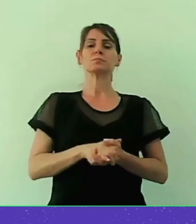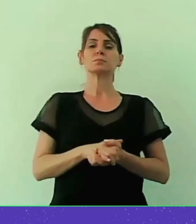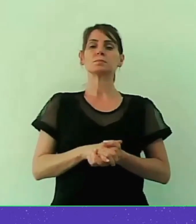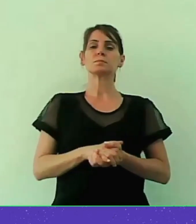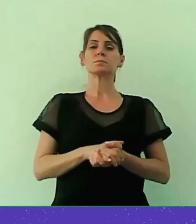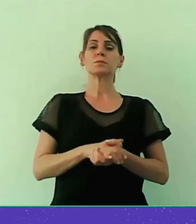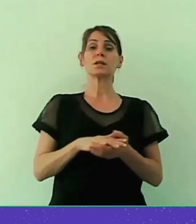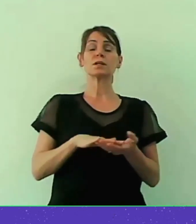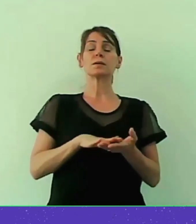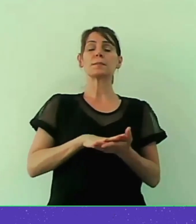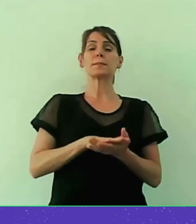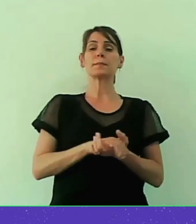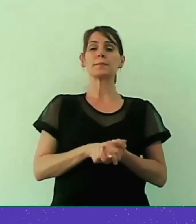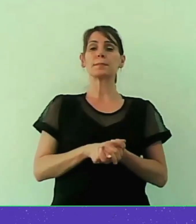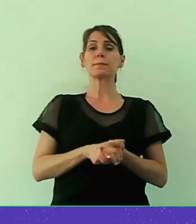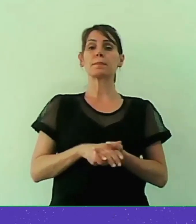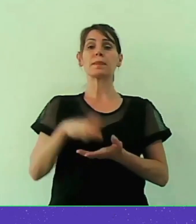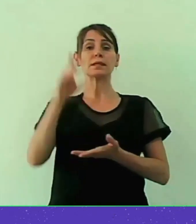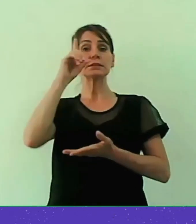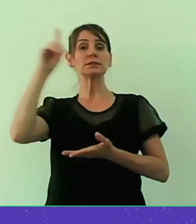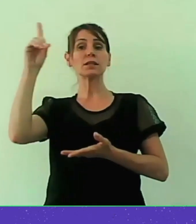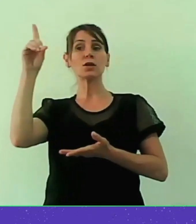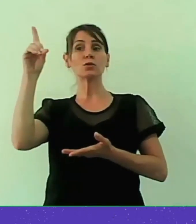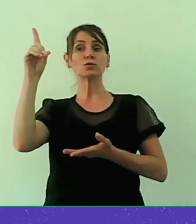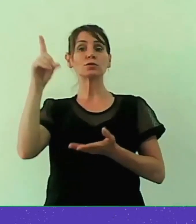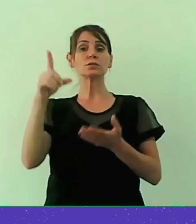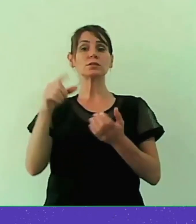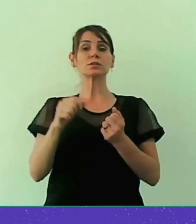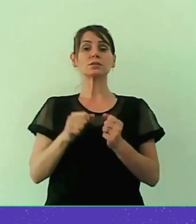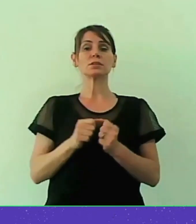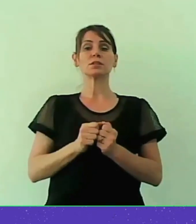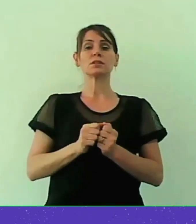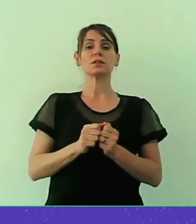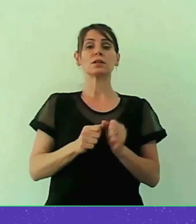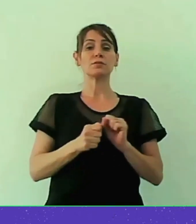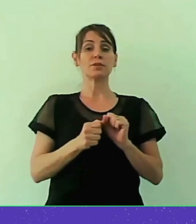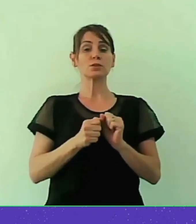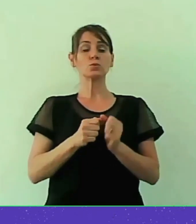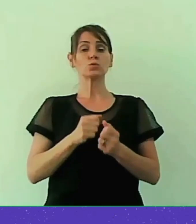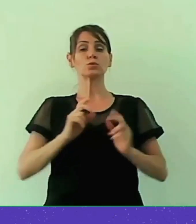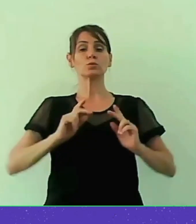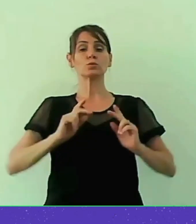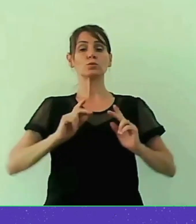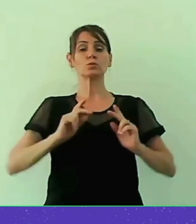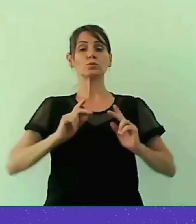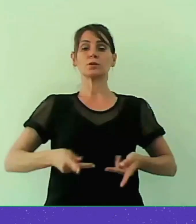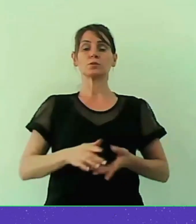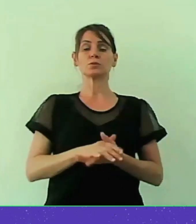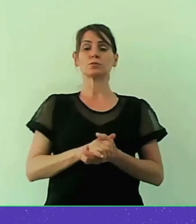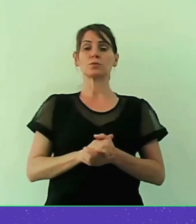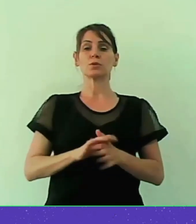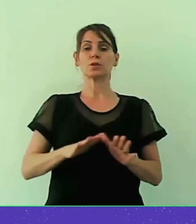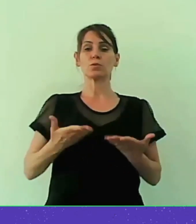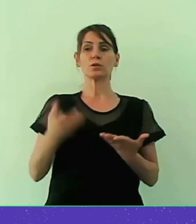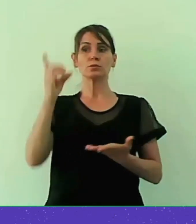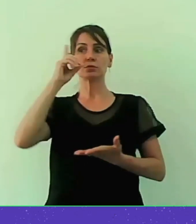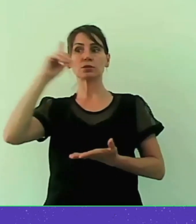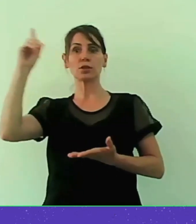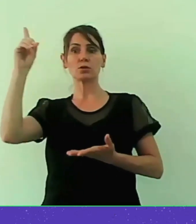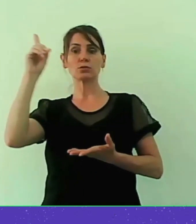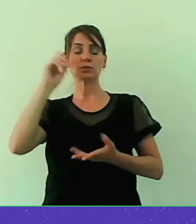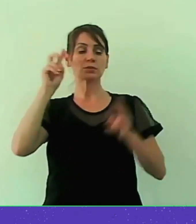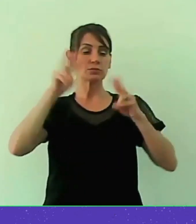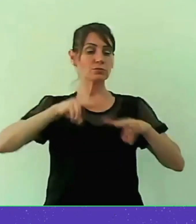finalmente Deus criou no sexto dia o homem. E quando Ele viu essa criação